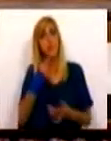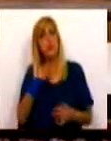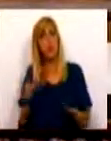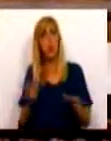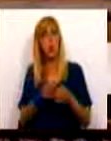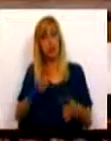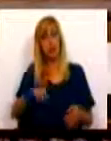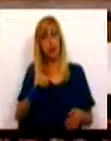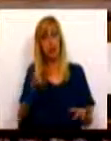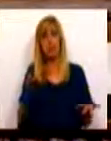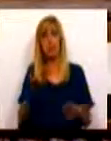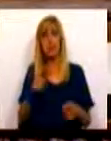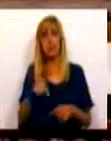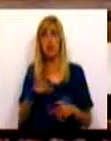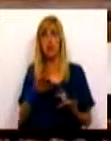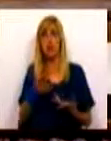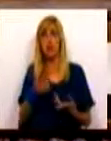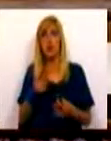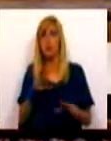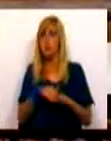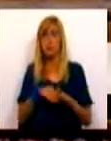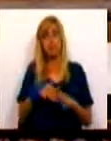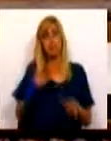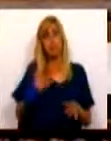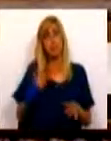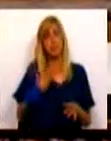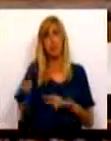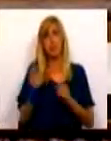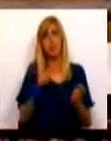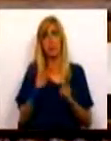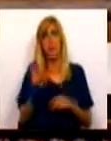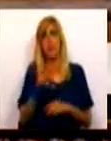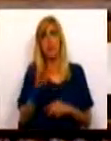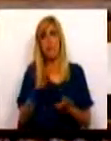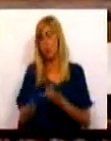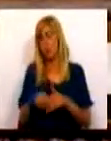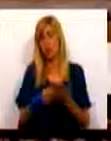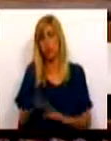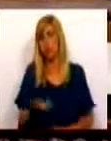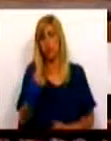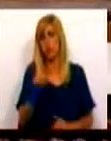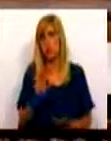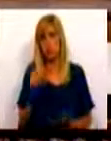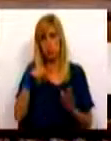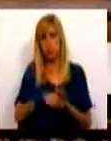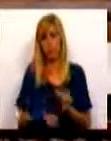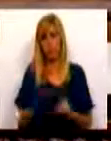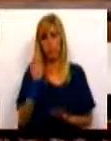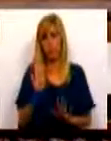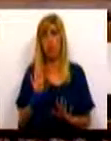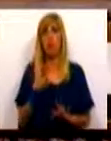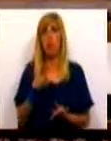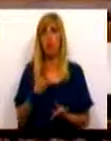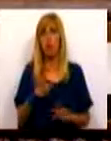Partido Socialista não se furta a participar neste debate de forma mais continuada, de forma mais aprofundada, sendo